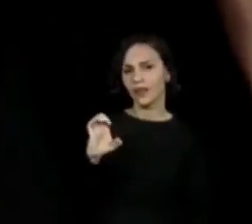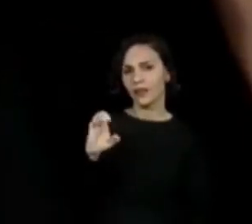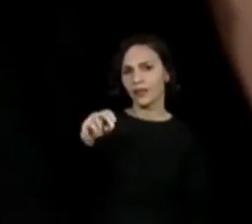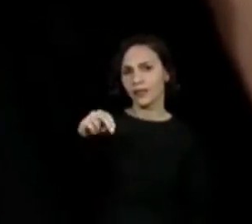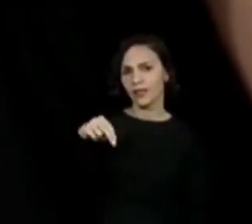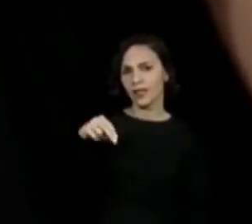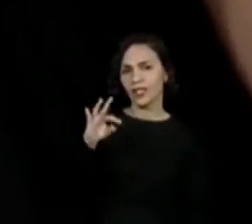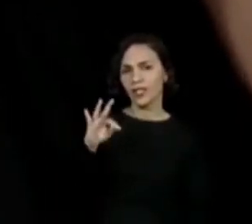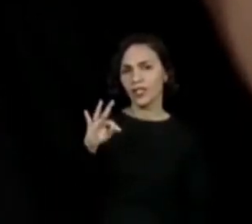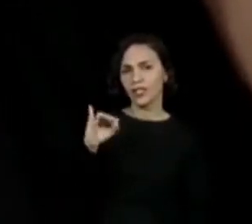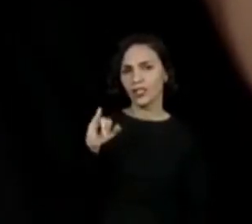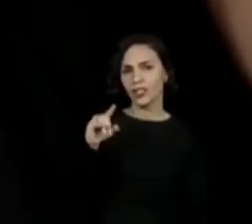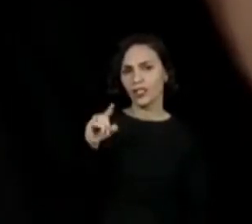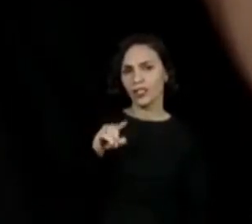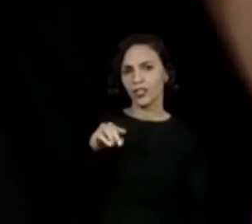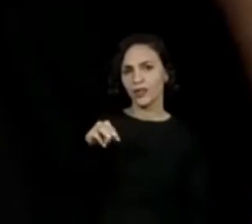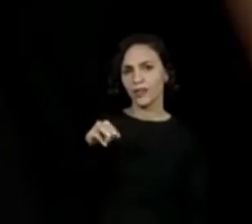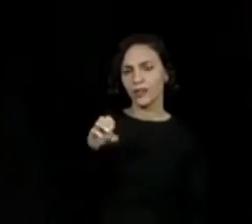Ó.